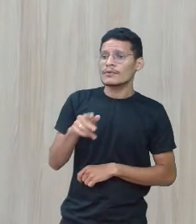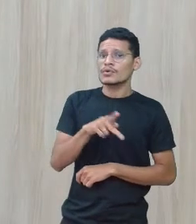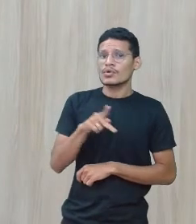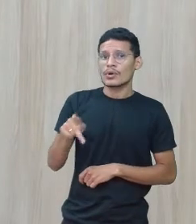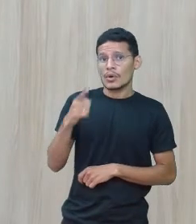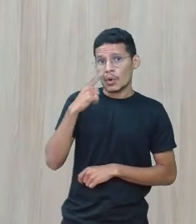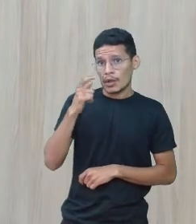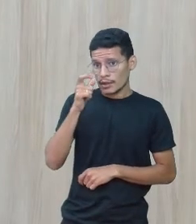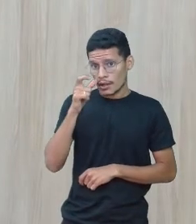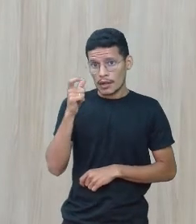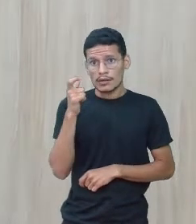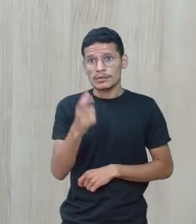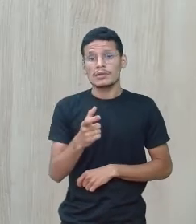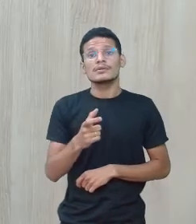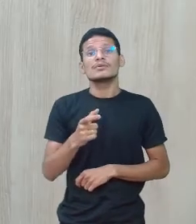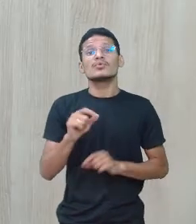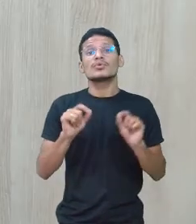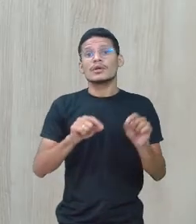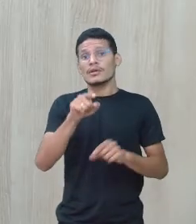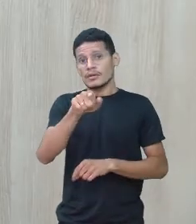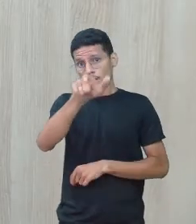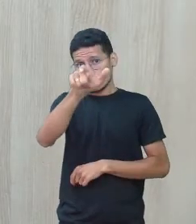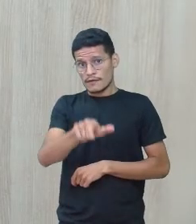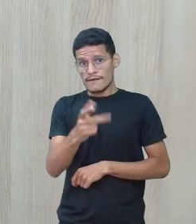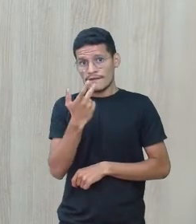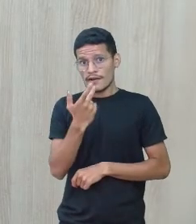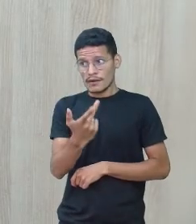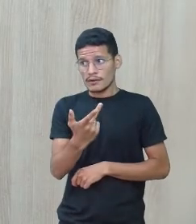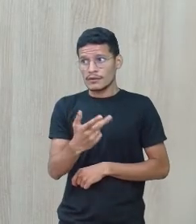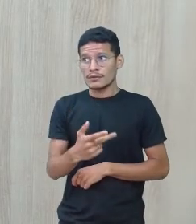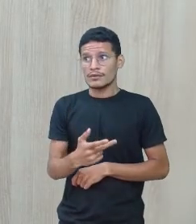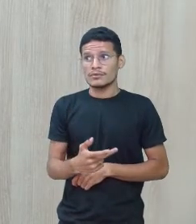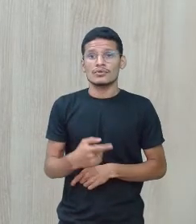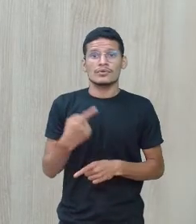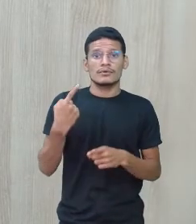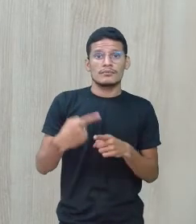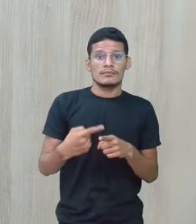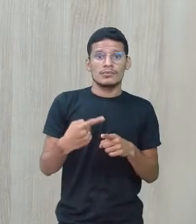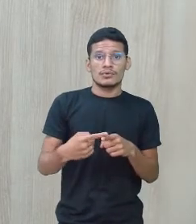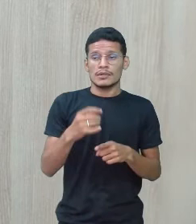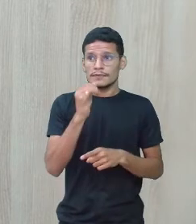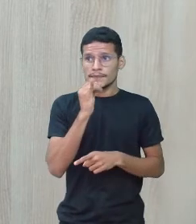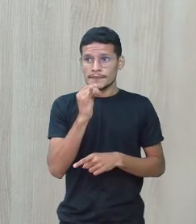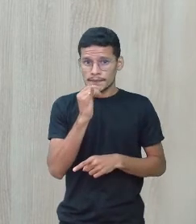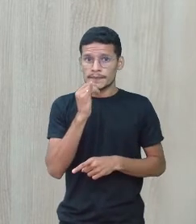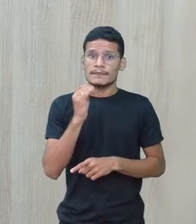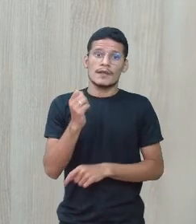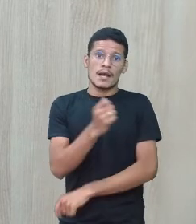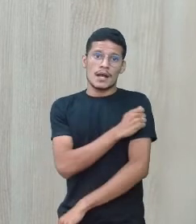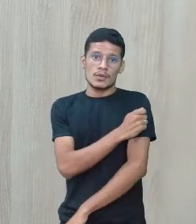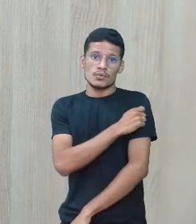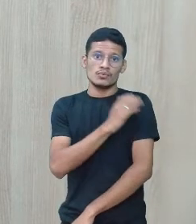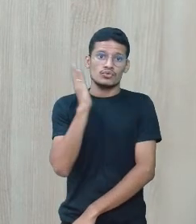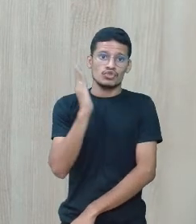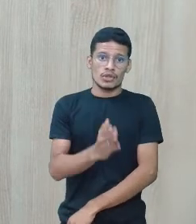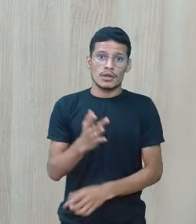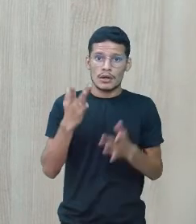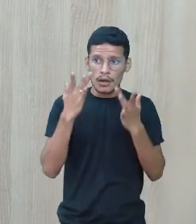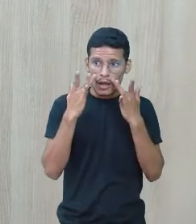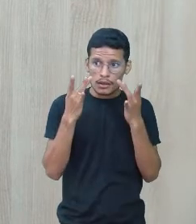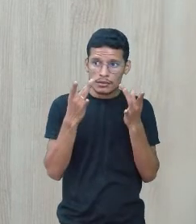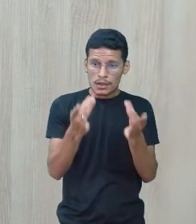Olá, Adriana. Aqui quando você está falando, não é? Porque os alunos estão tão atentos, estão